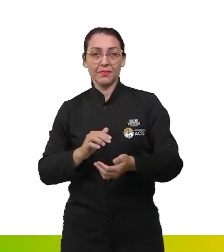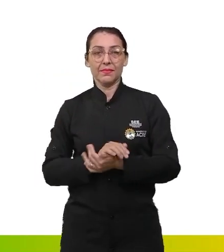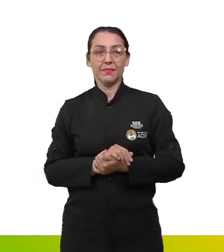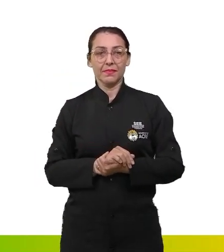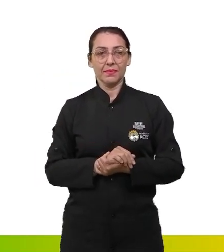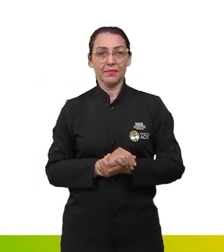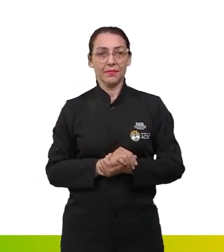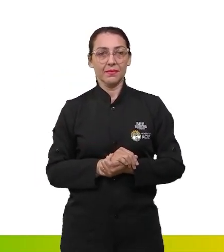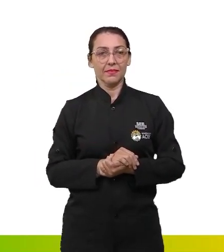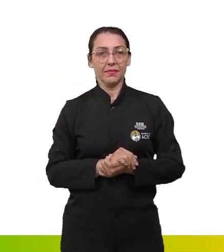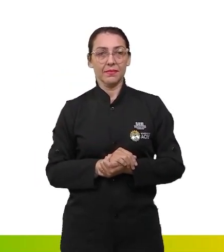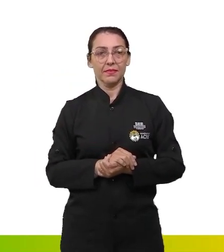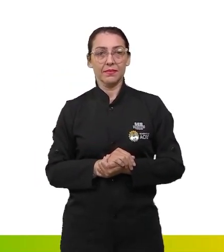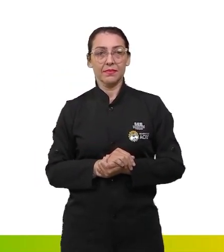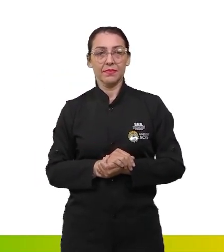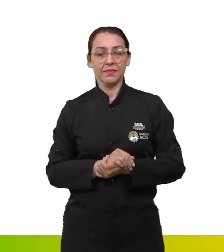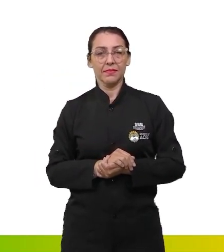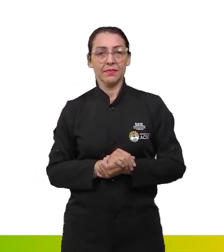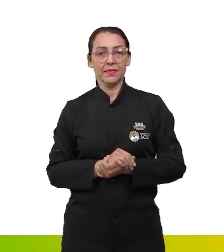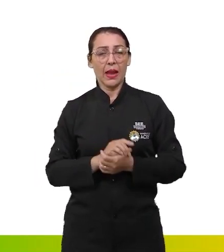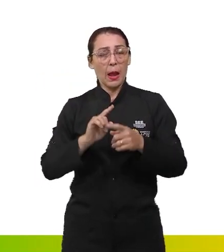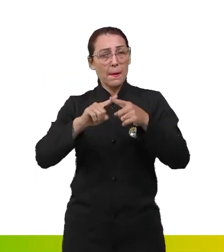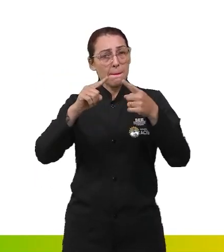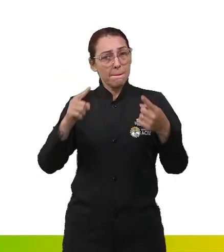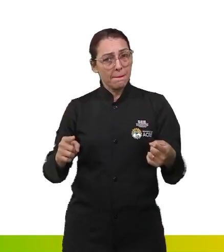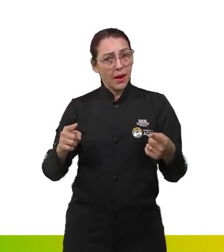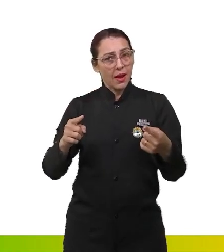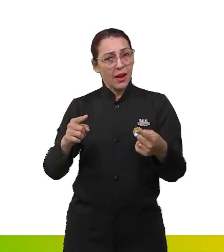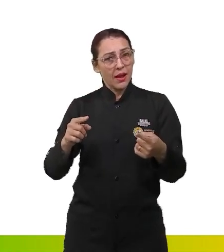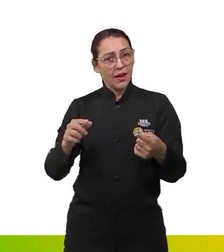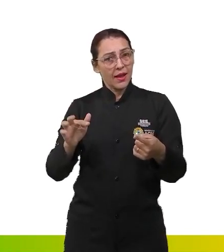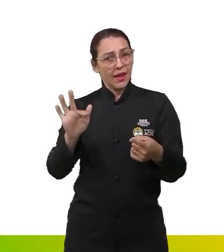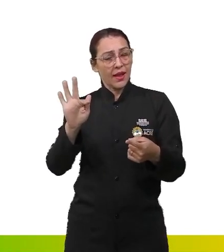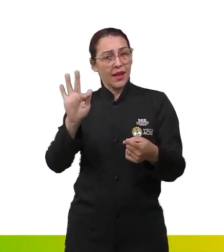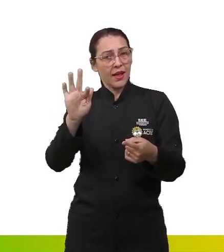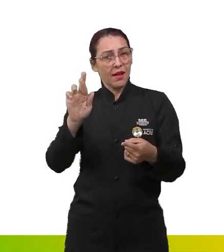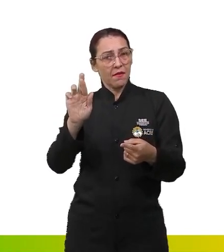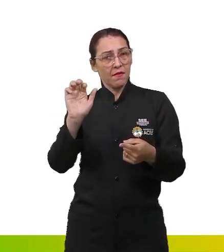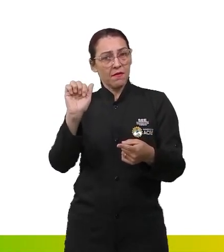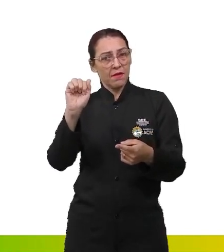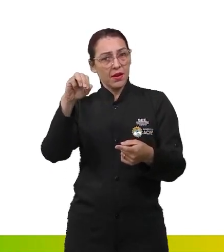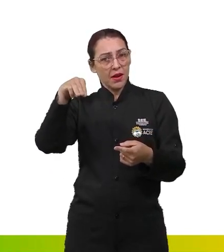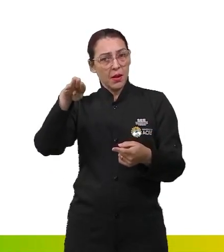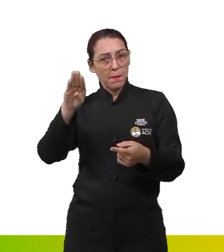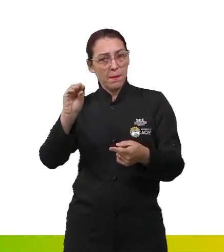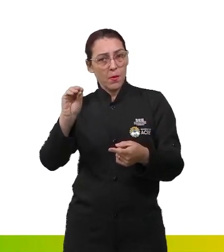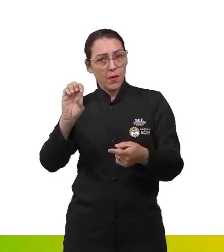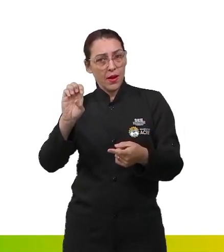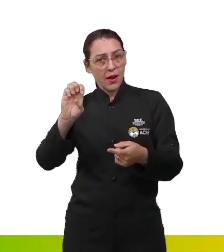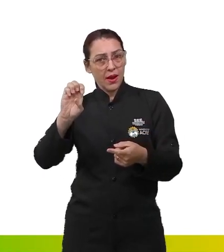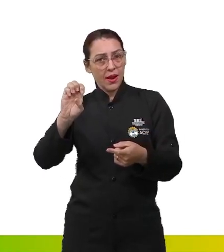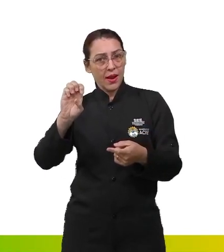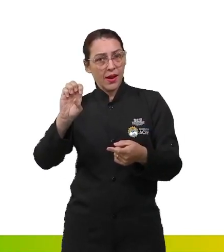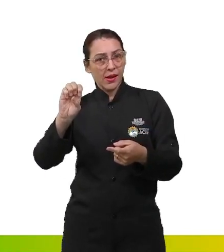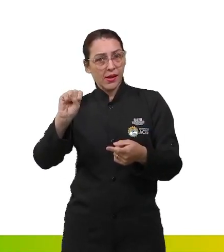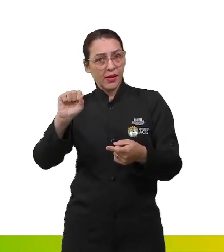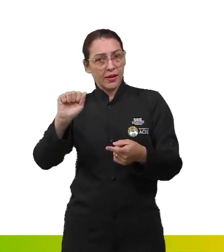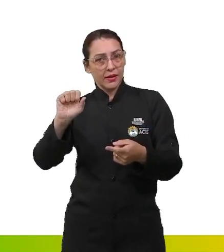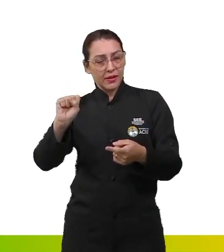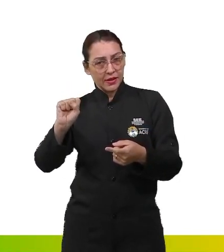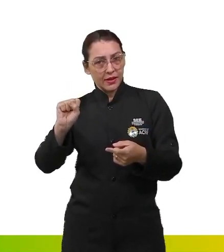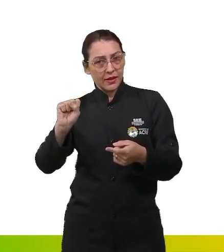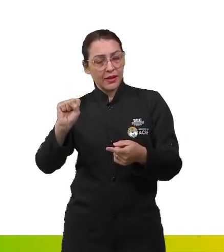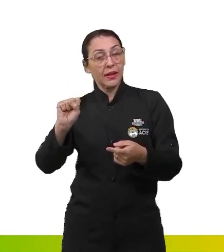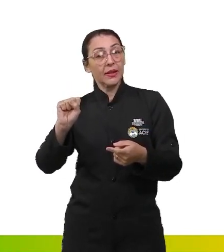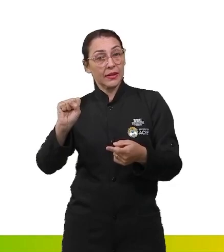framboesas. Ah, professor, mas o framboesa está no plural. Eu não queria colocar um N aqui. Opa, então vamos voltar